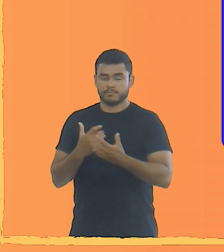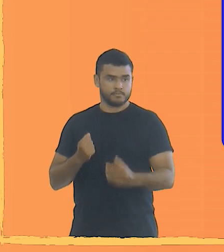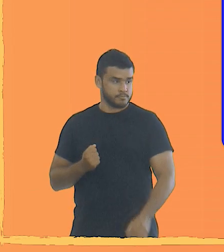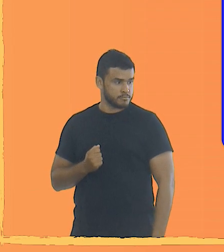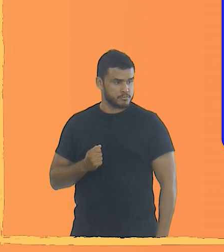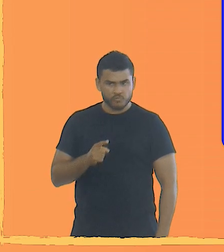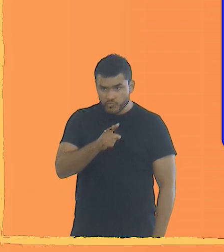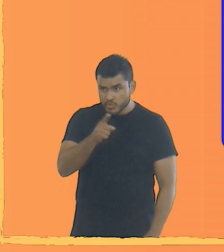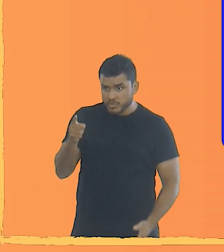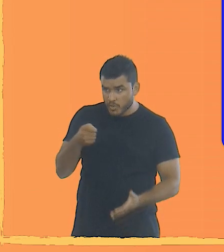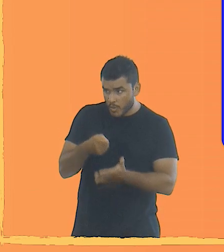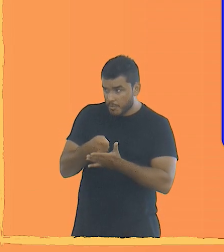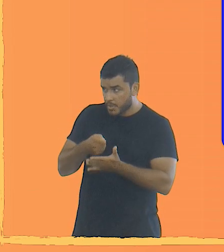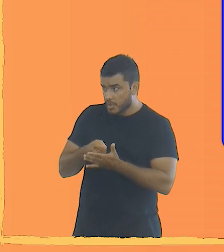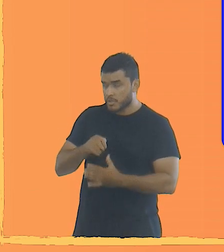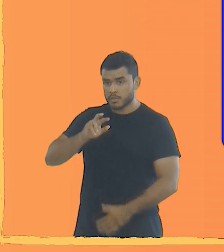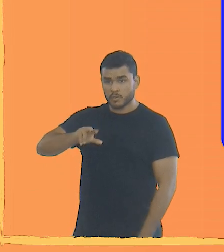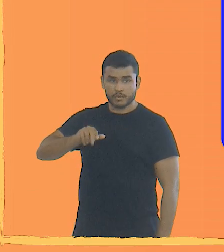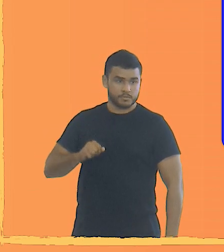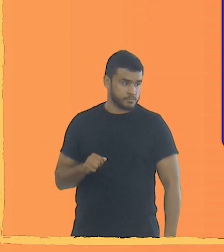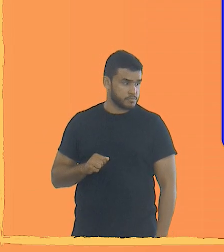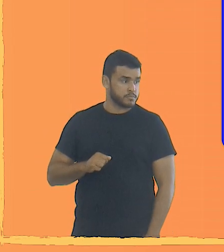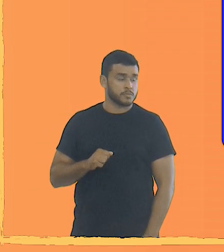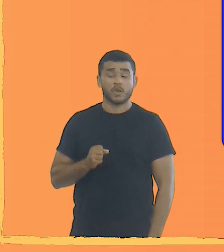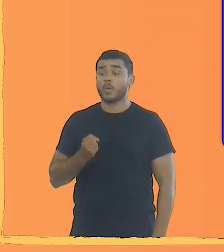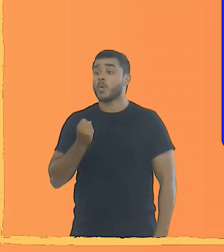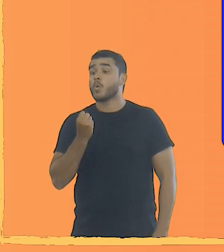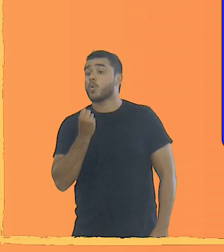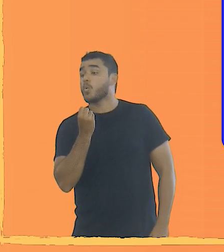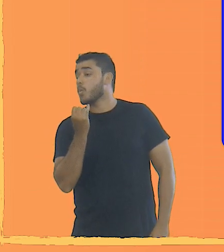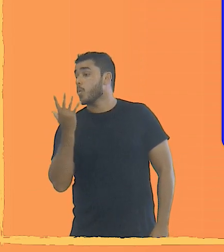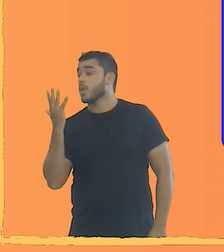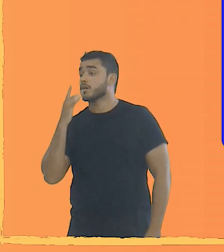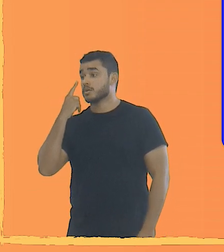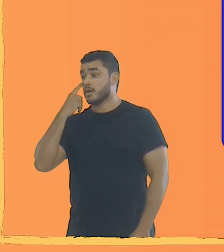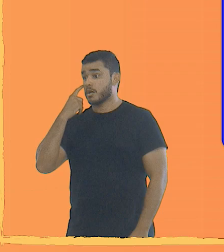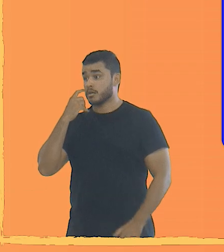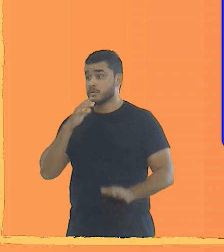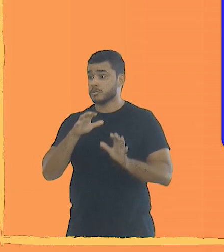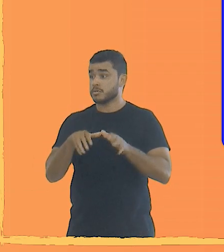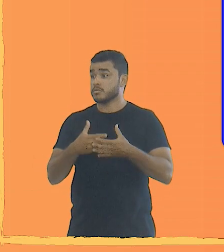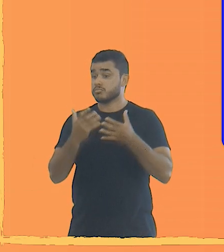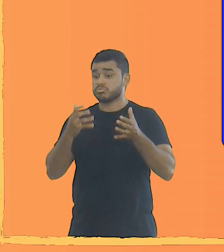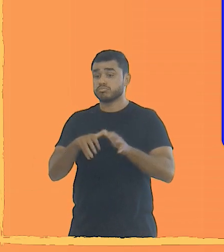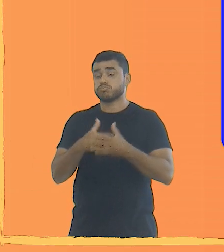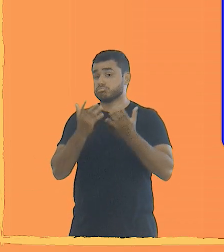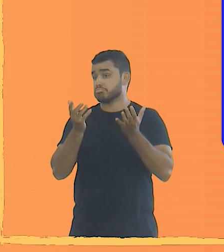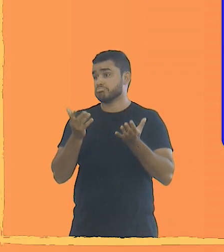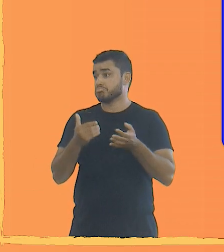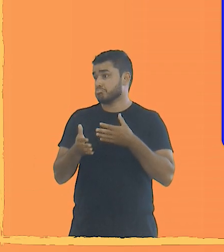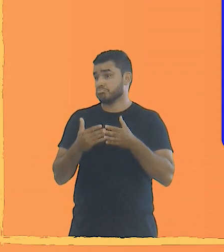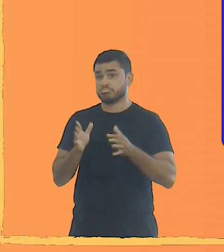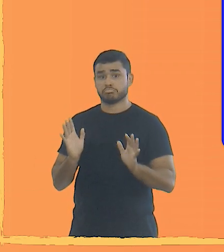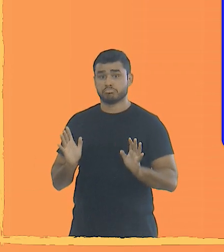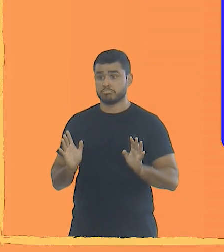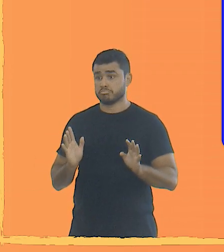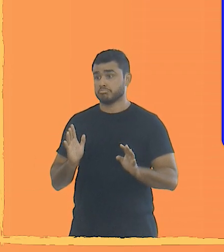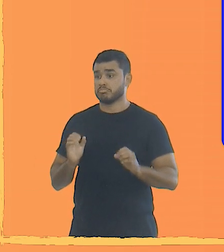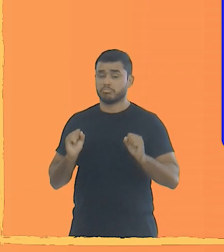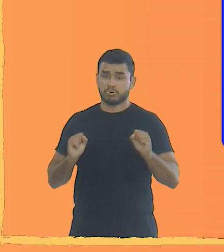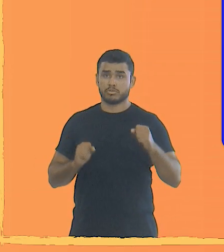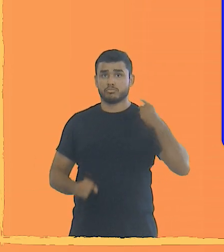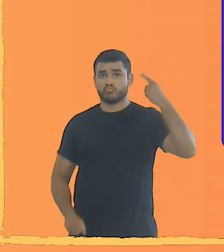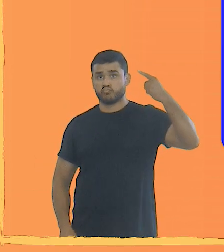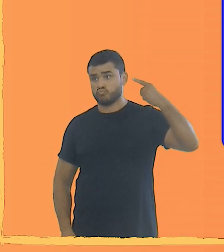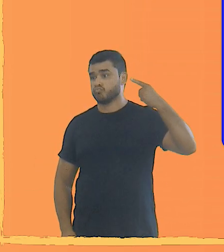é obrigado a pedir. De quantas formas ou quantas possibilidades de escolha você tem? Eu posso escolher salada de